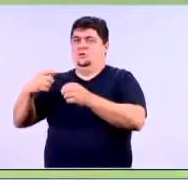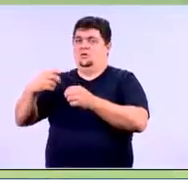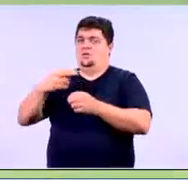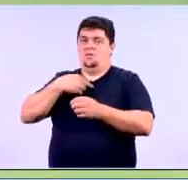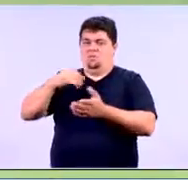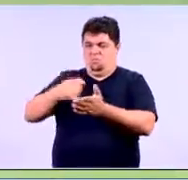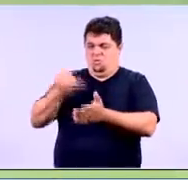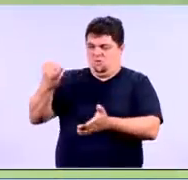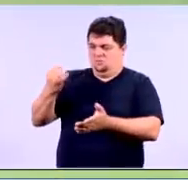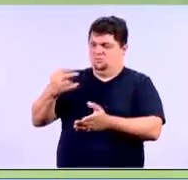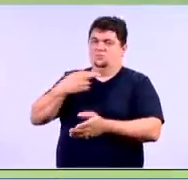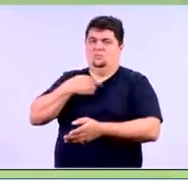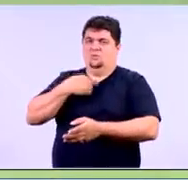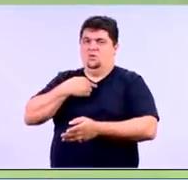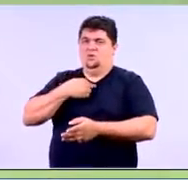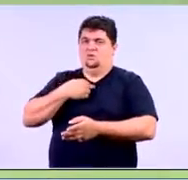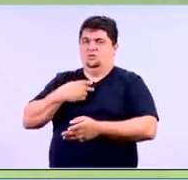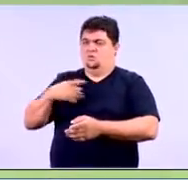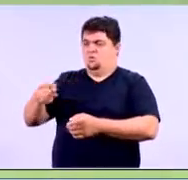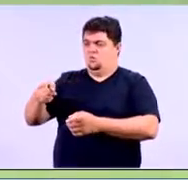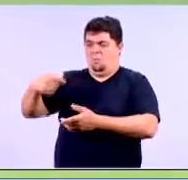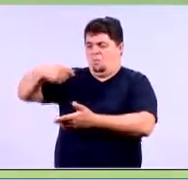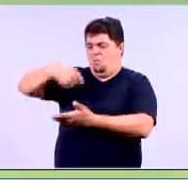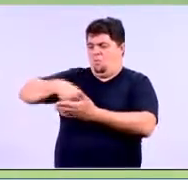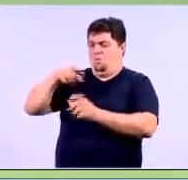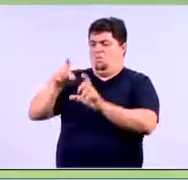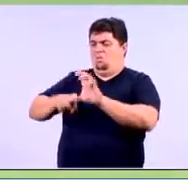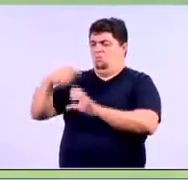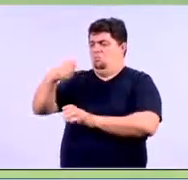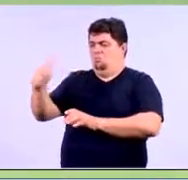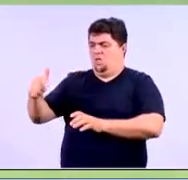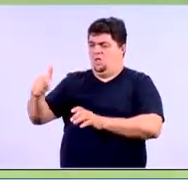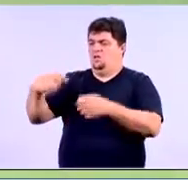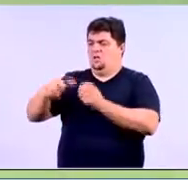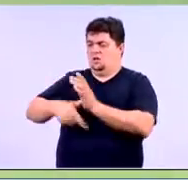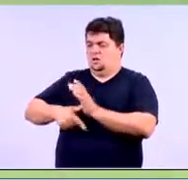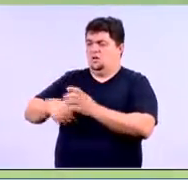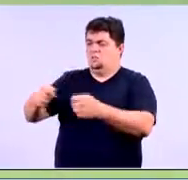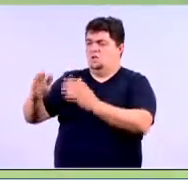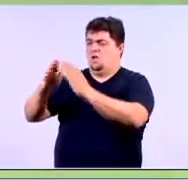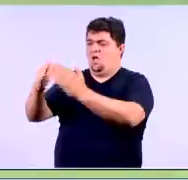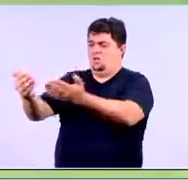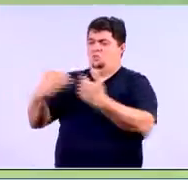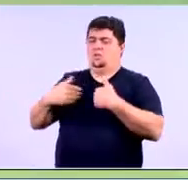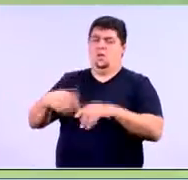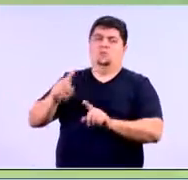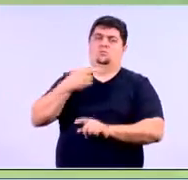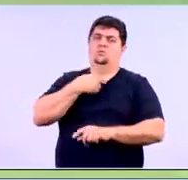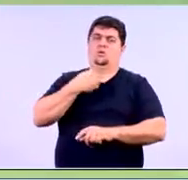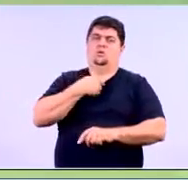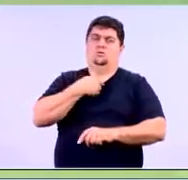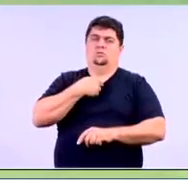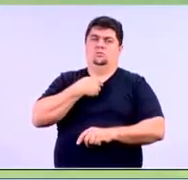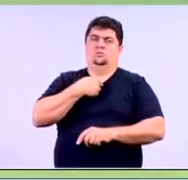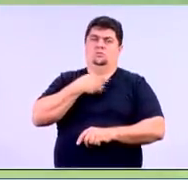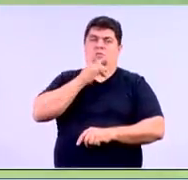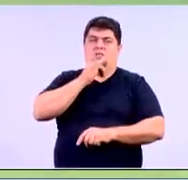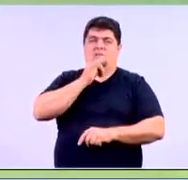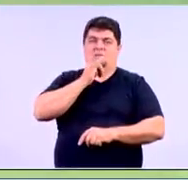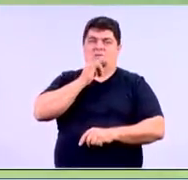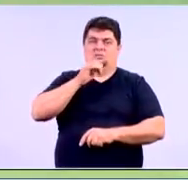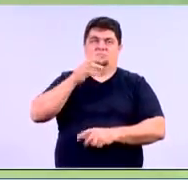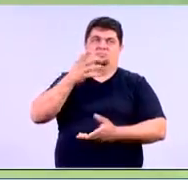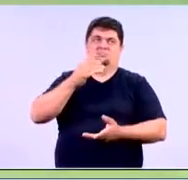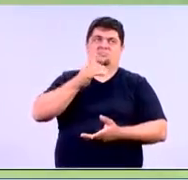finalidade. Vamos supor que eles criem um tributo e o percentual de cobrança seja de 90% da renda.